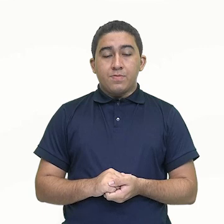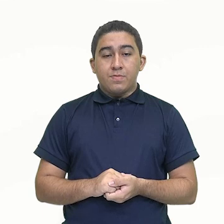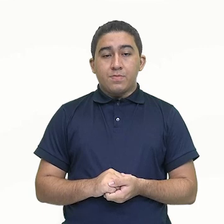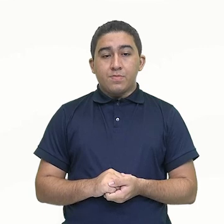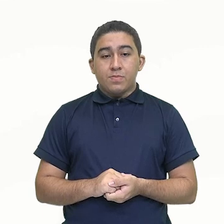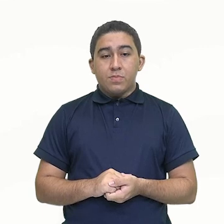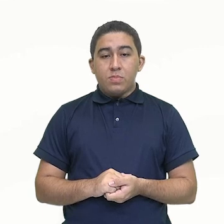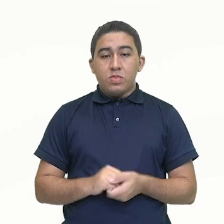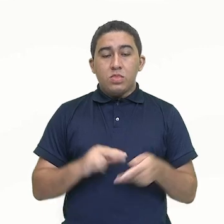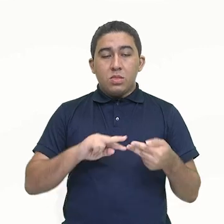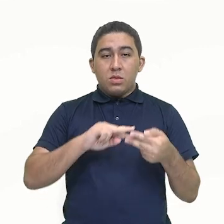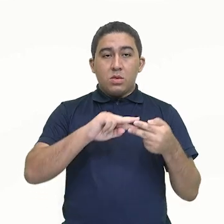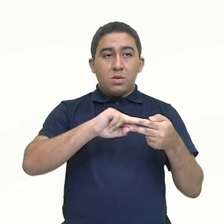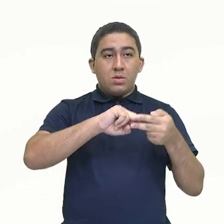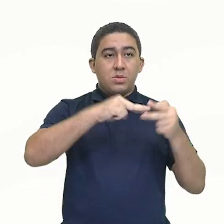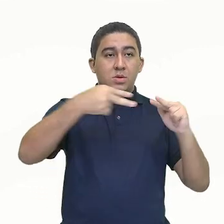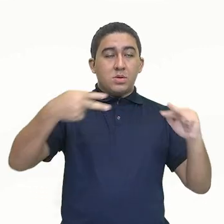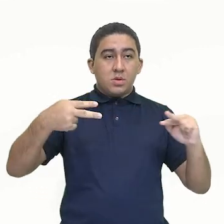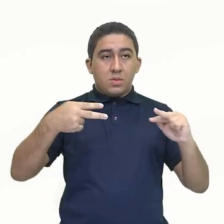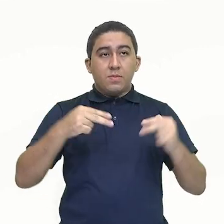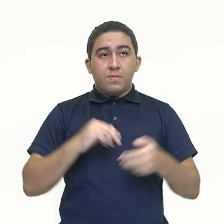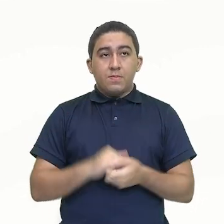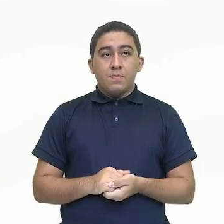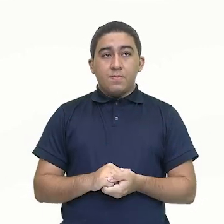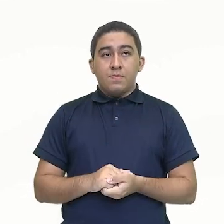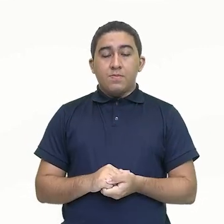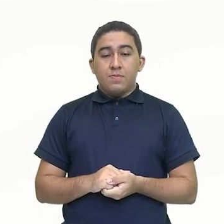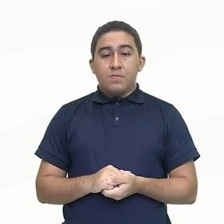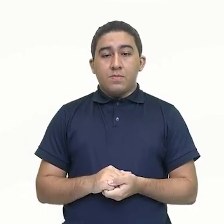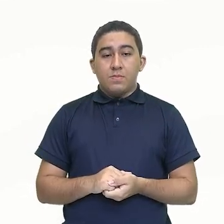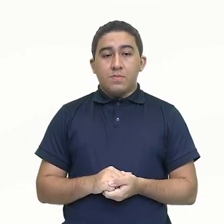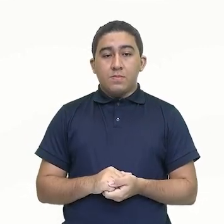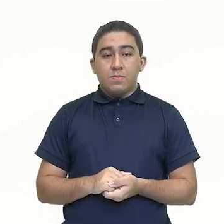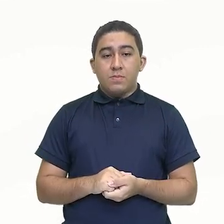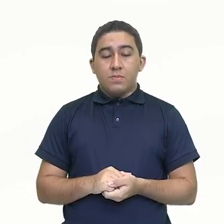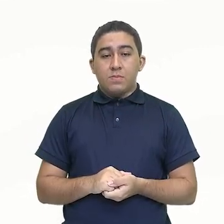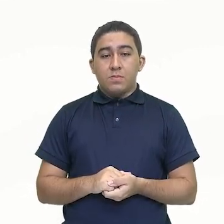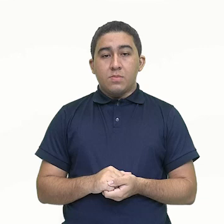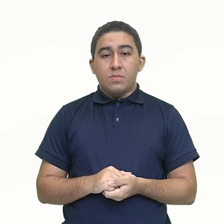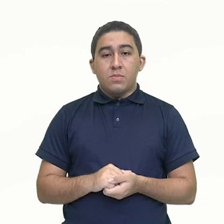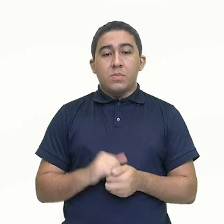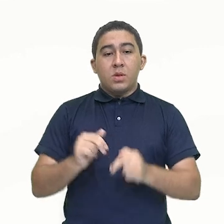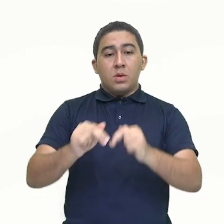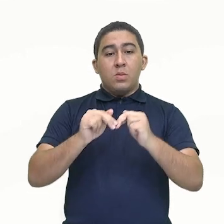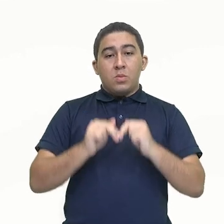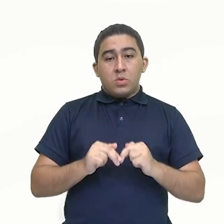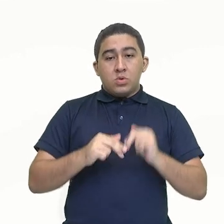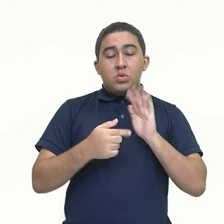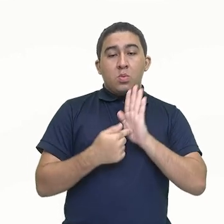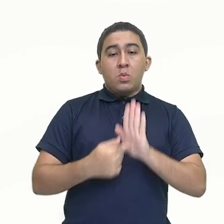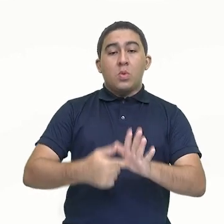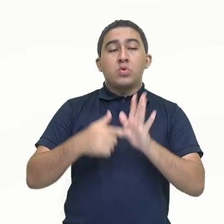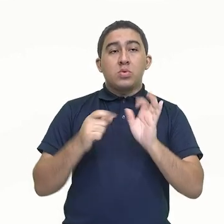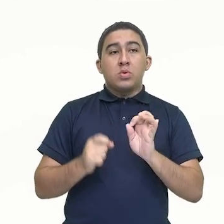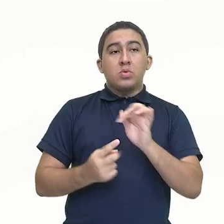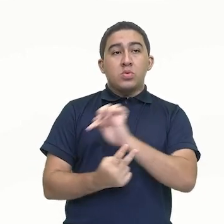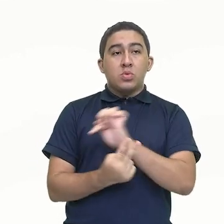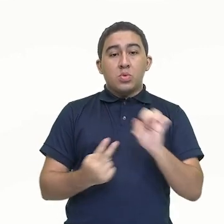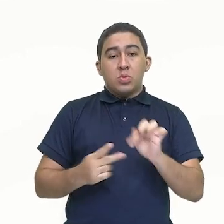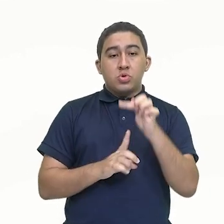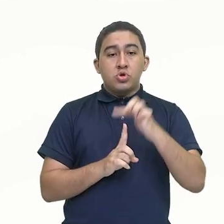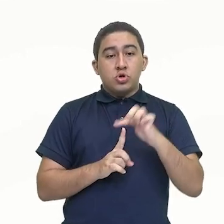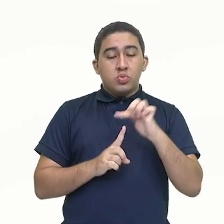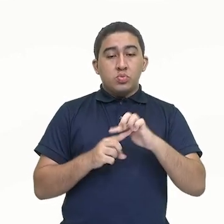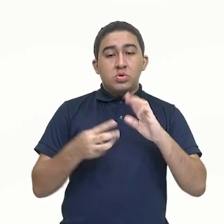DNA lá no seu interior. E por isso nós estamos aqui apresentando para vocês esses dois tipos de células